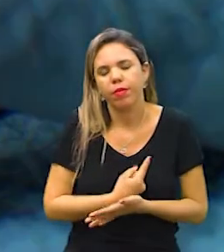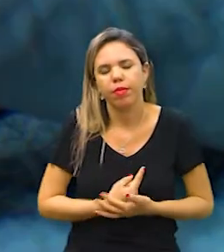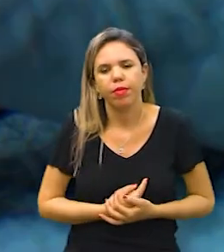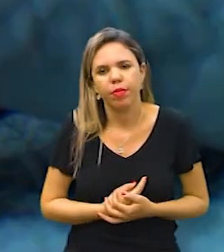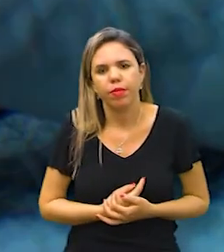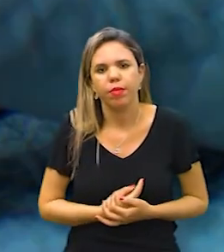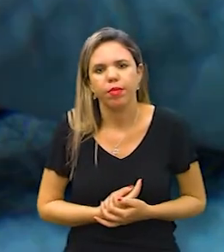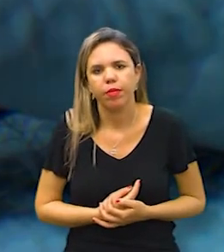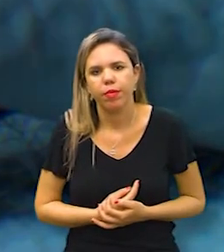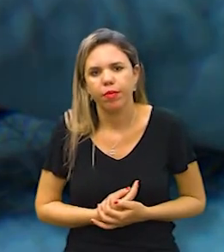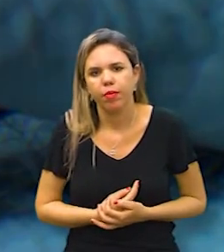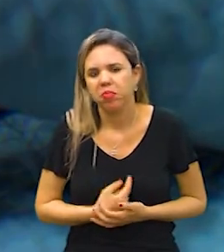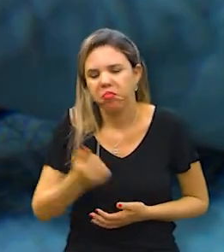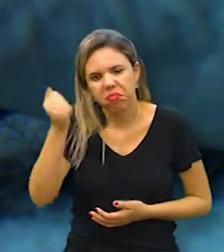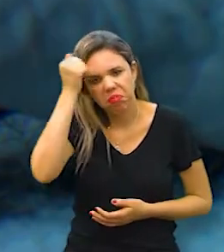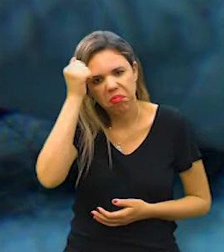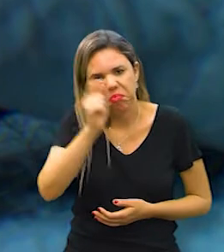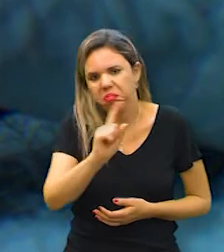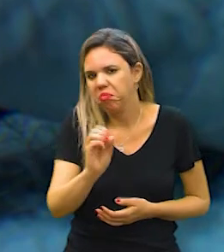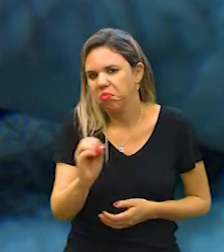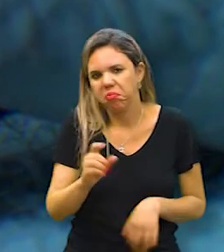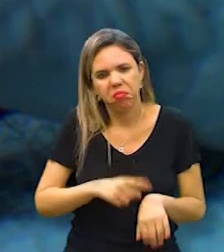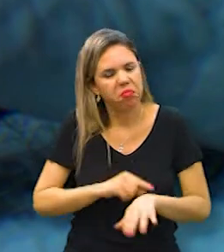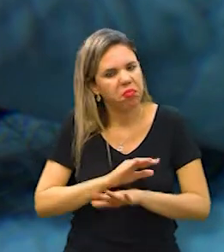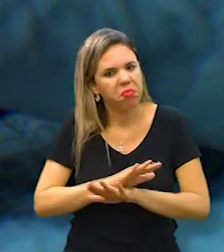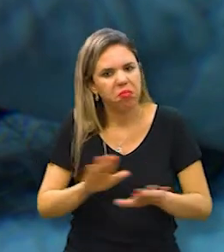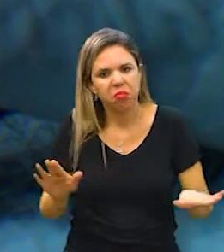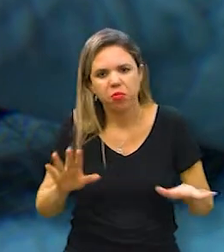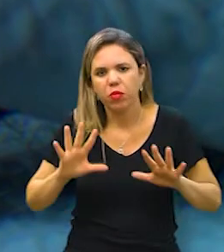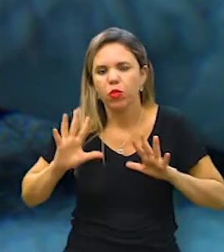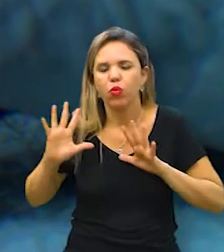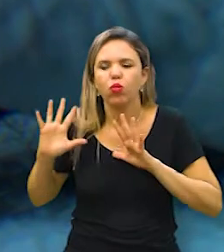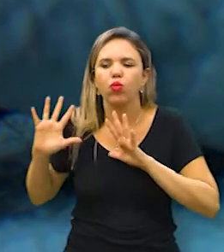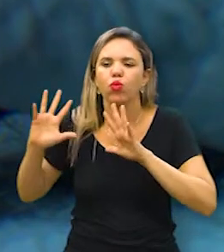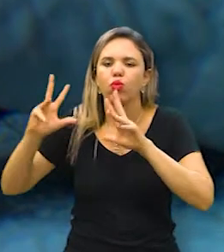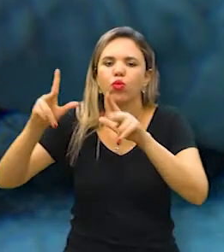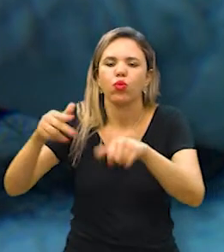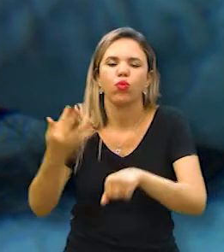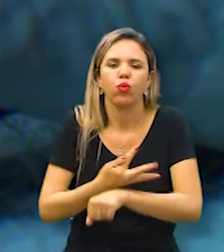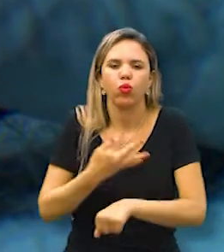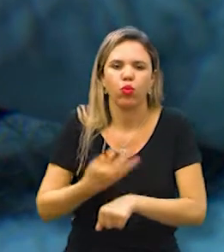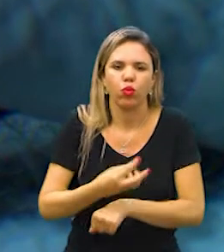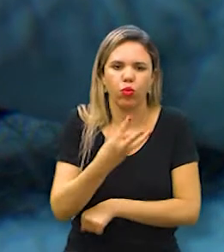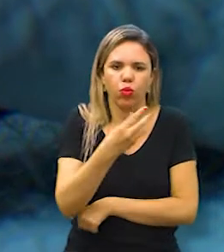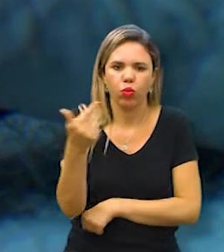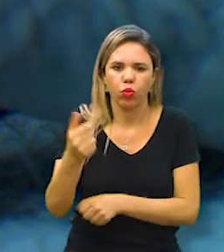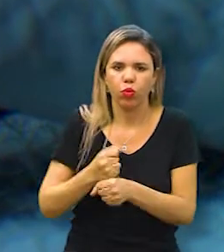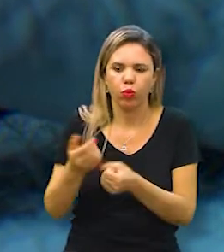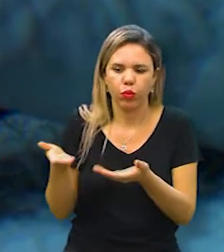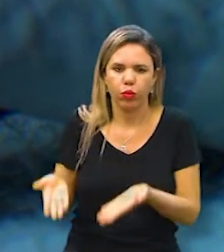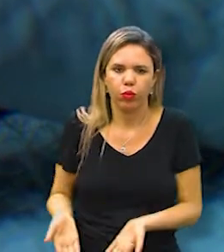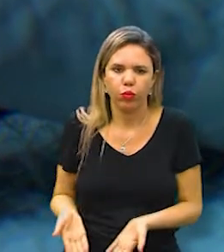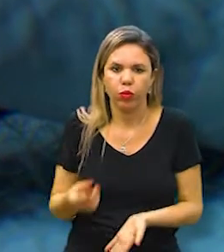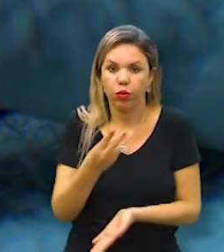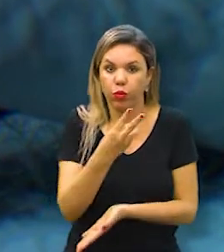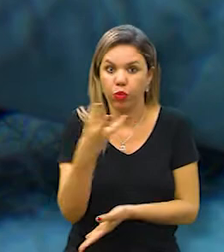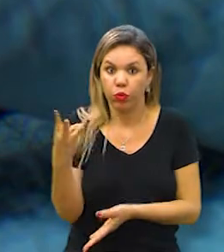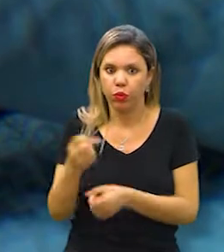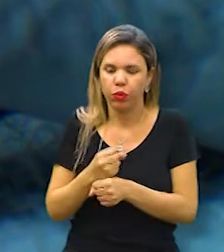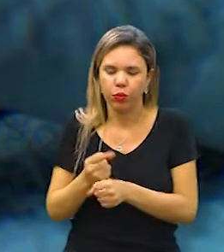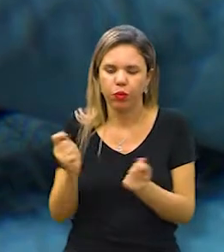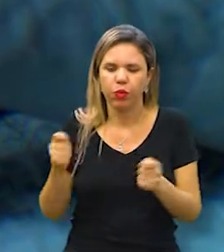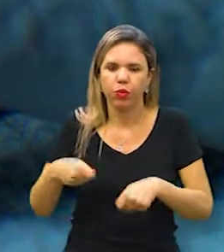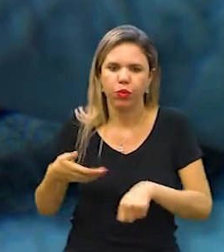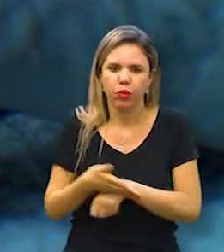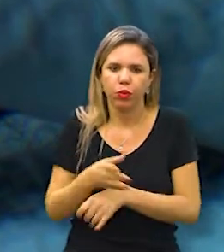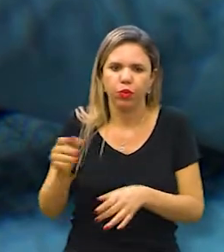perguntar, não me arrependo em nenhum momento de tudo que eu passei nesses 32 anos, 23 anos, para poder estar